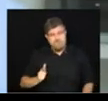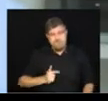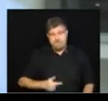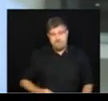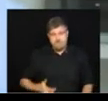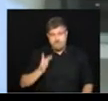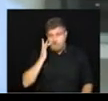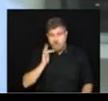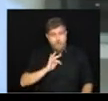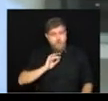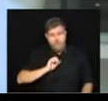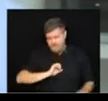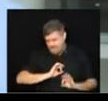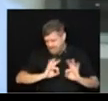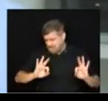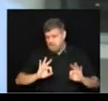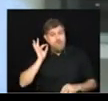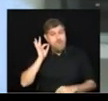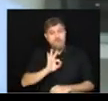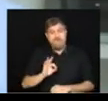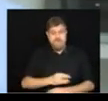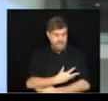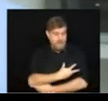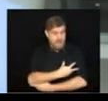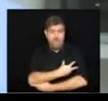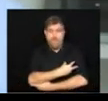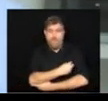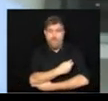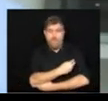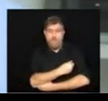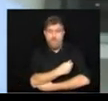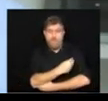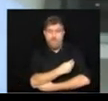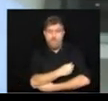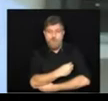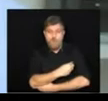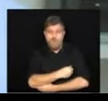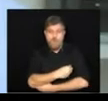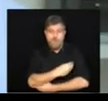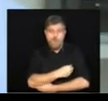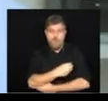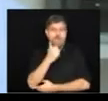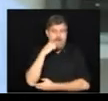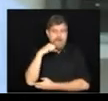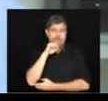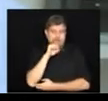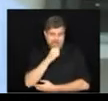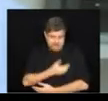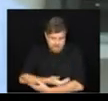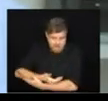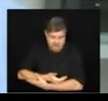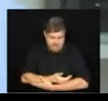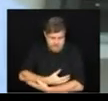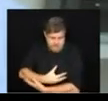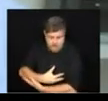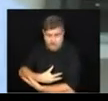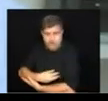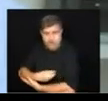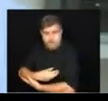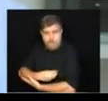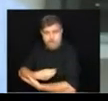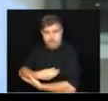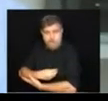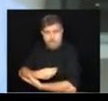ouro, é o aleitamento materno. É o aleitamento materno. Então, deve-se seguir